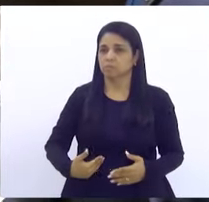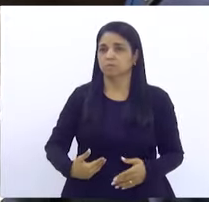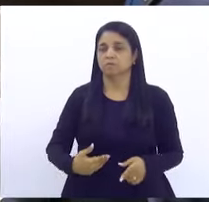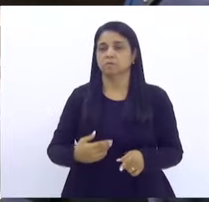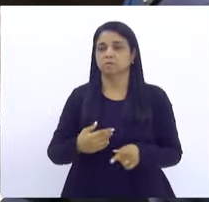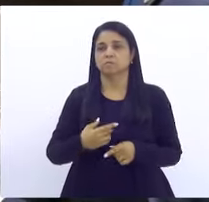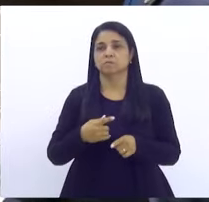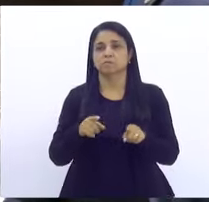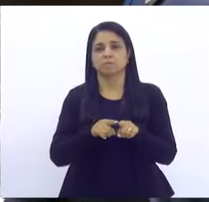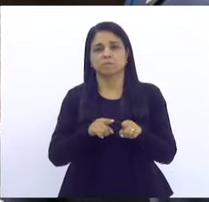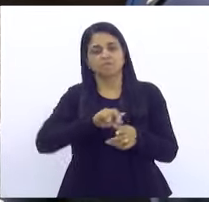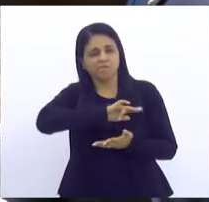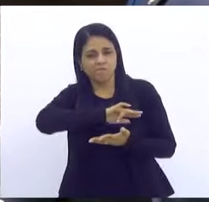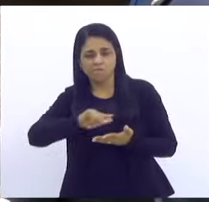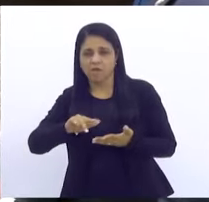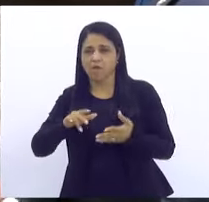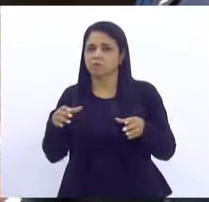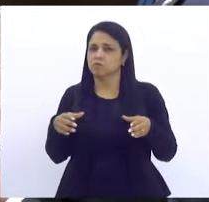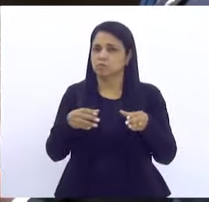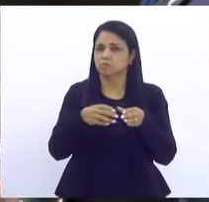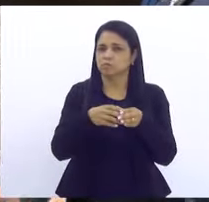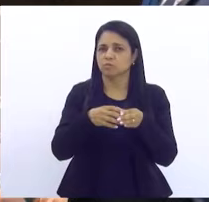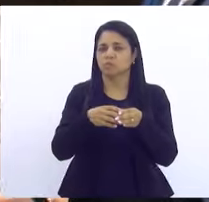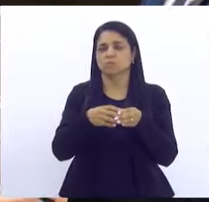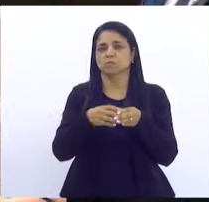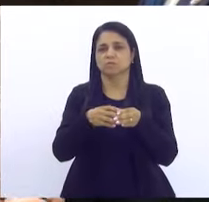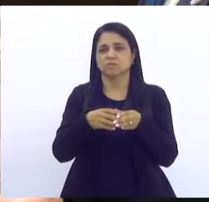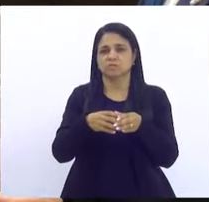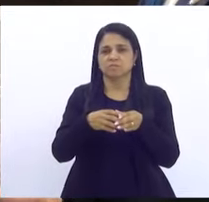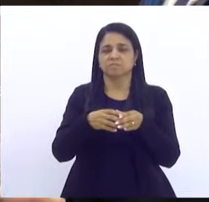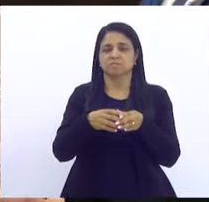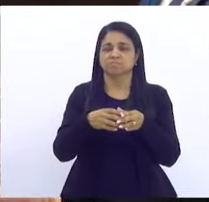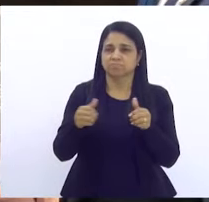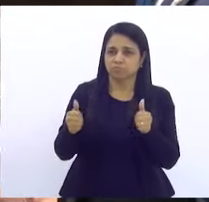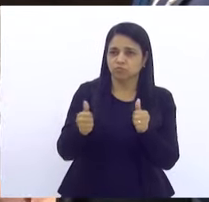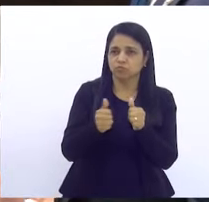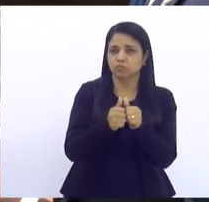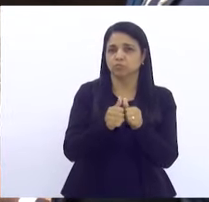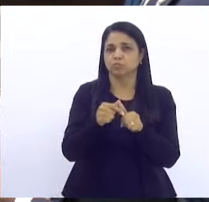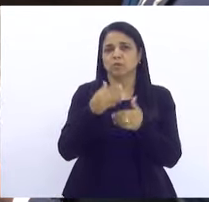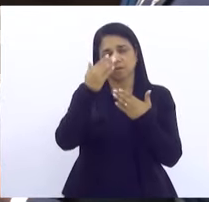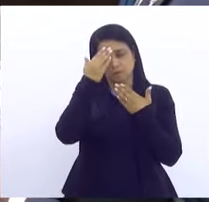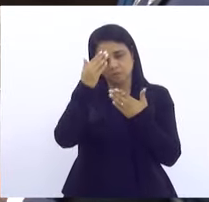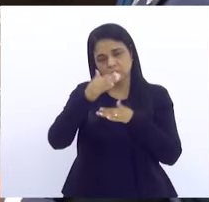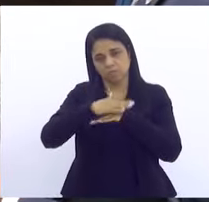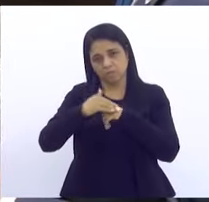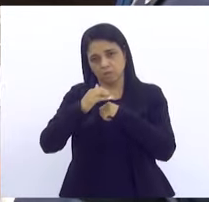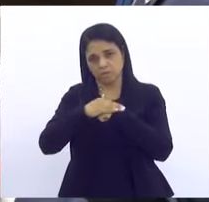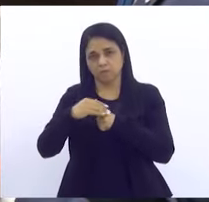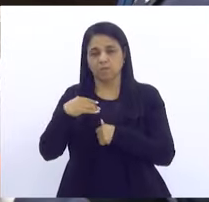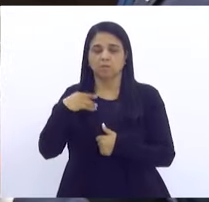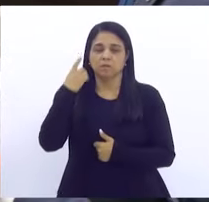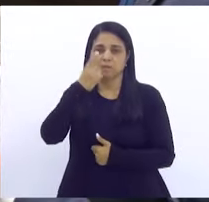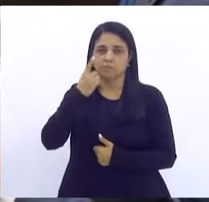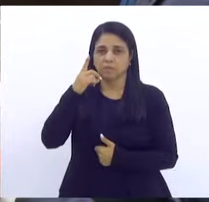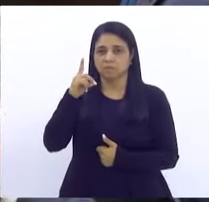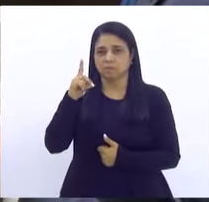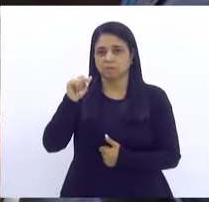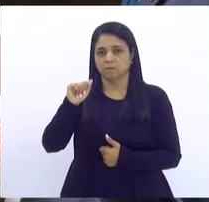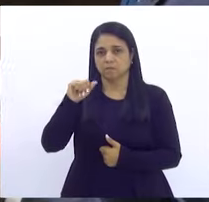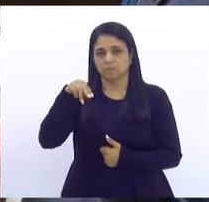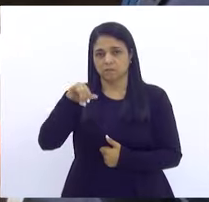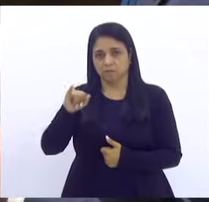profunda interlocução de várias comissões. E, de fato, agradecer ao carinho da deputada Dani por